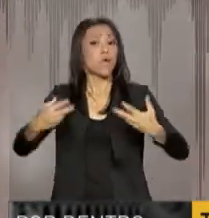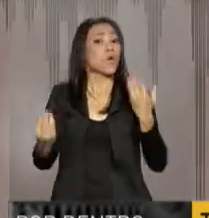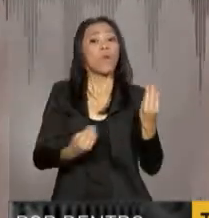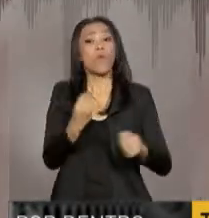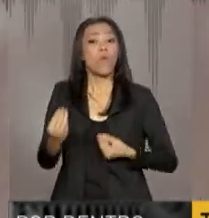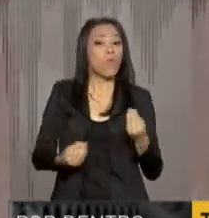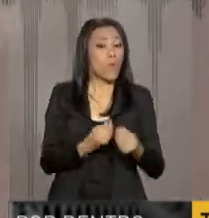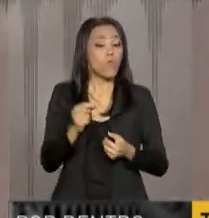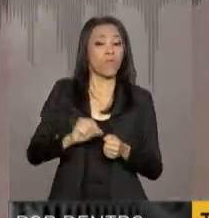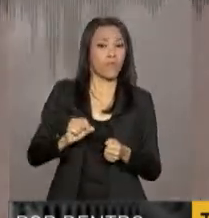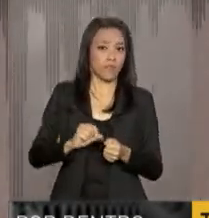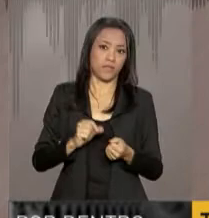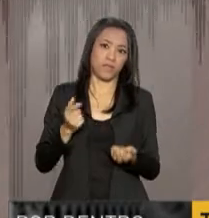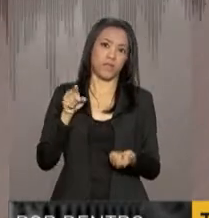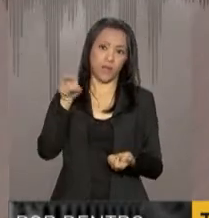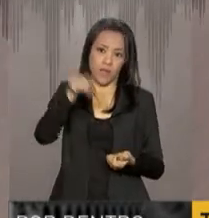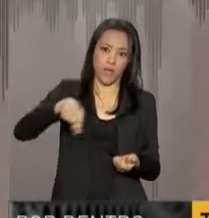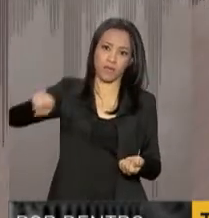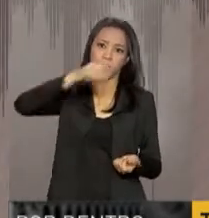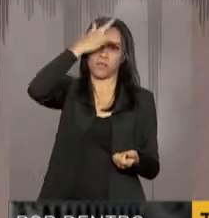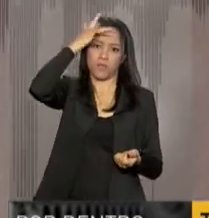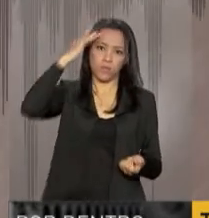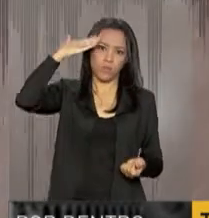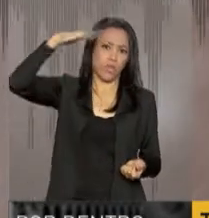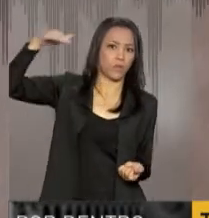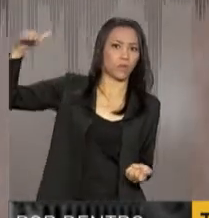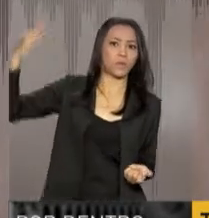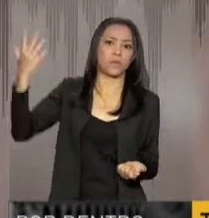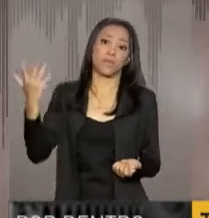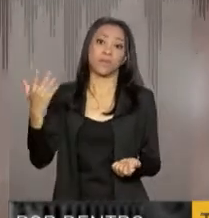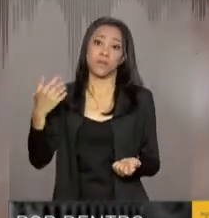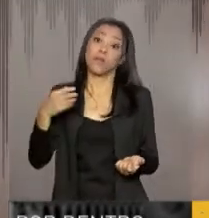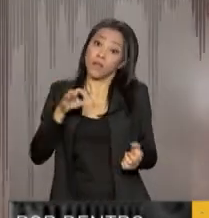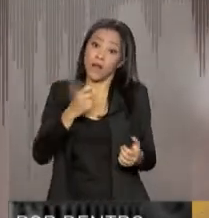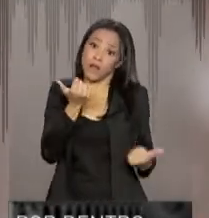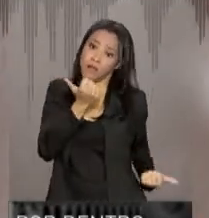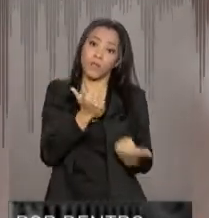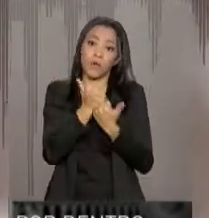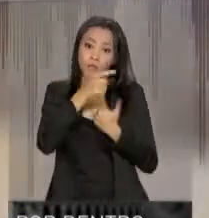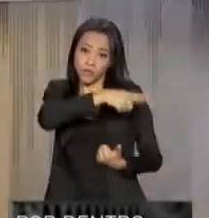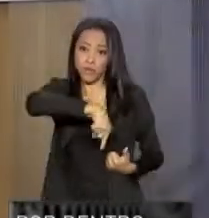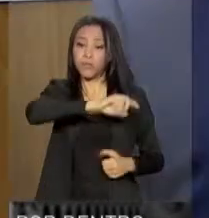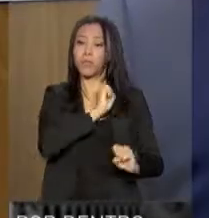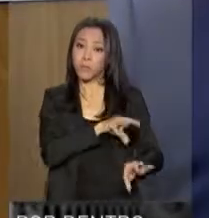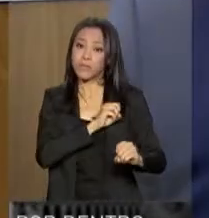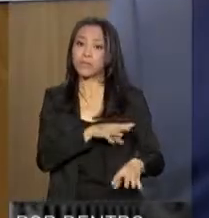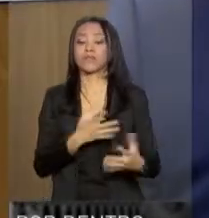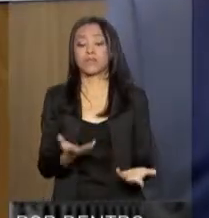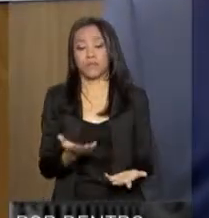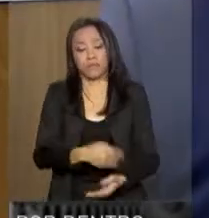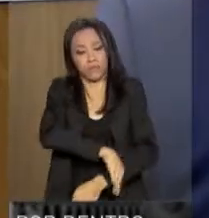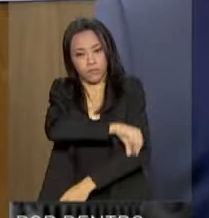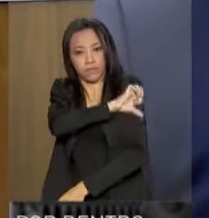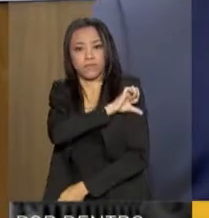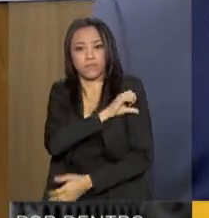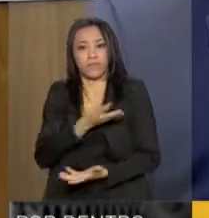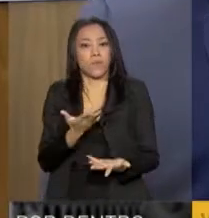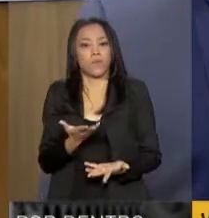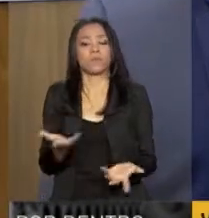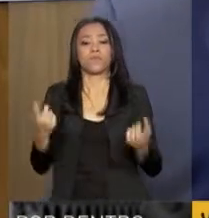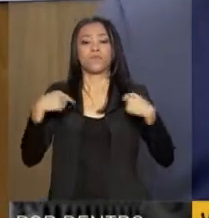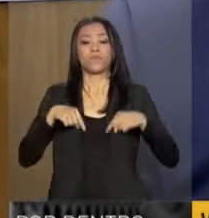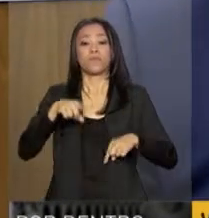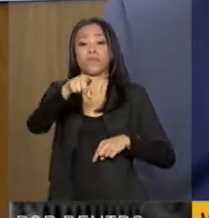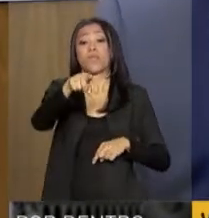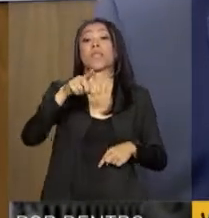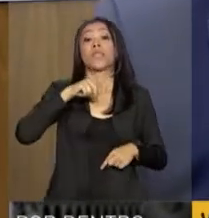das pessoas com mais idade além da educação básica ministro bem então a gente tem desenvolvido capacitações